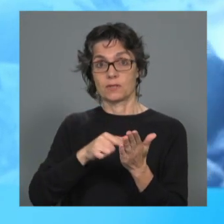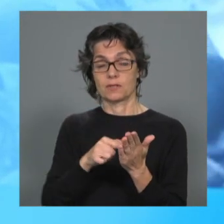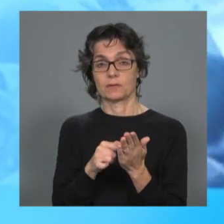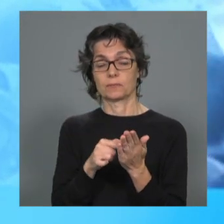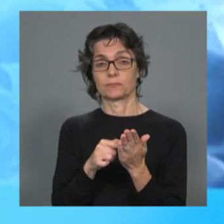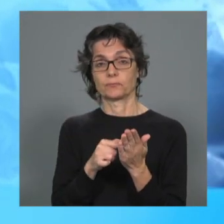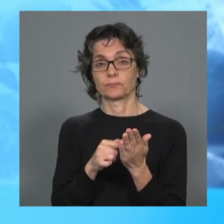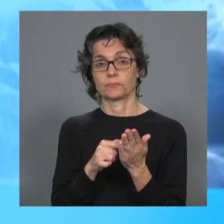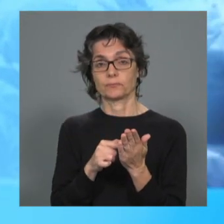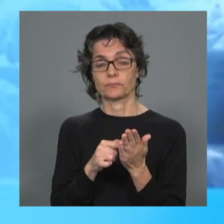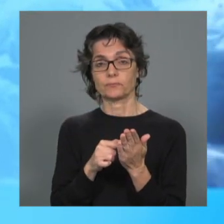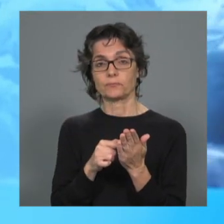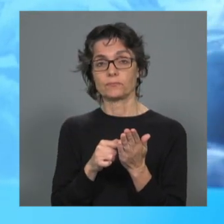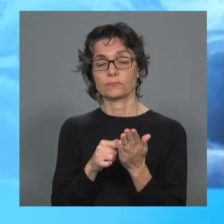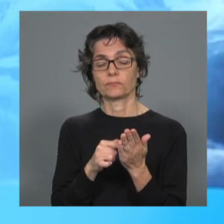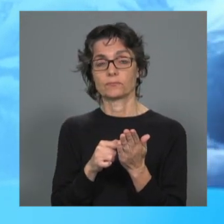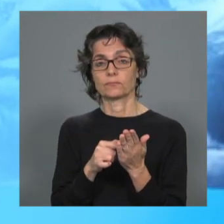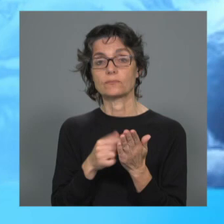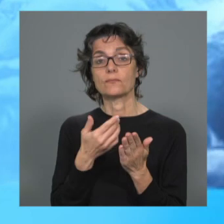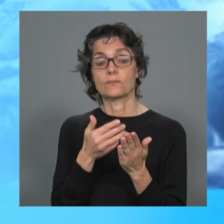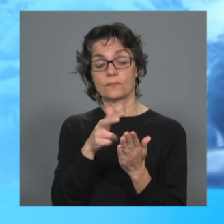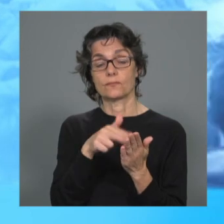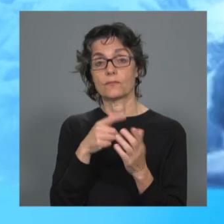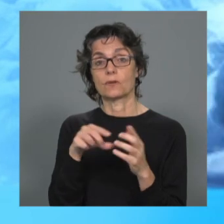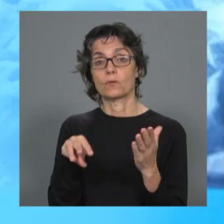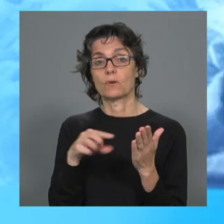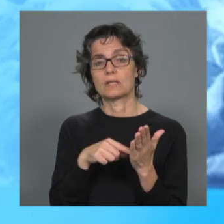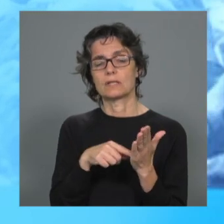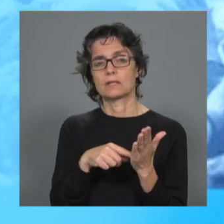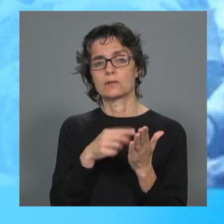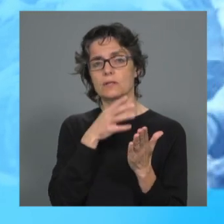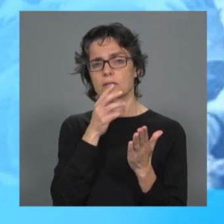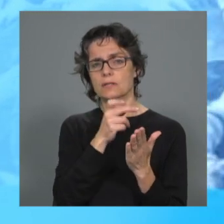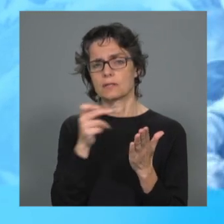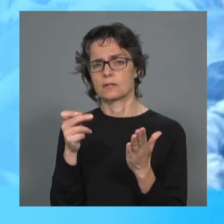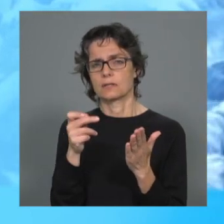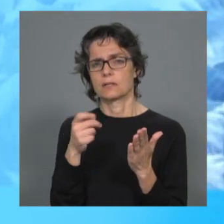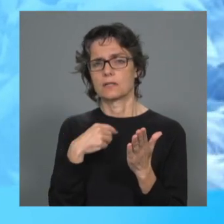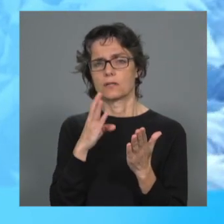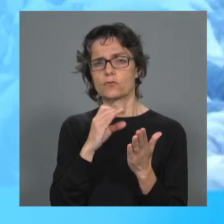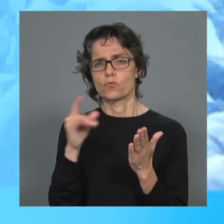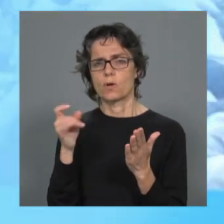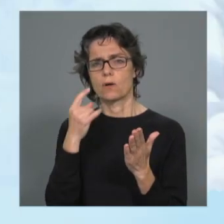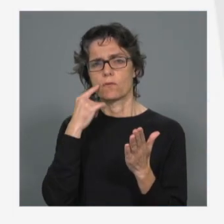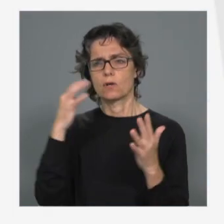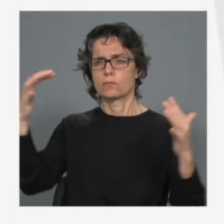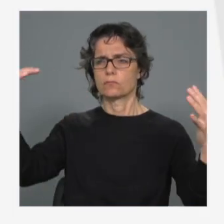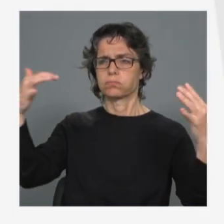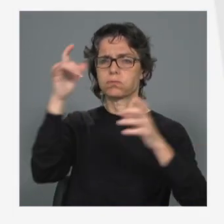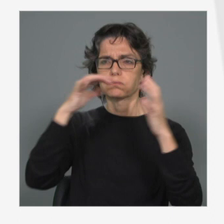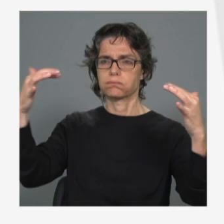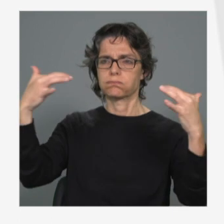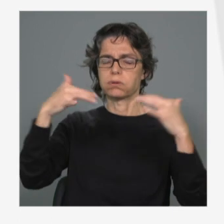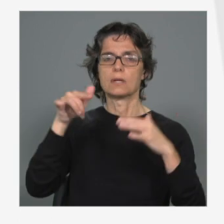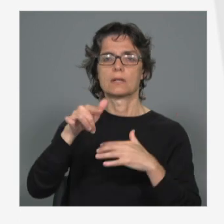com linguagem simbólica, começa por dizer o texto: eu, João, vi uma multidão imensa que ninguém podia contar. A quem se